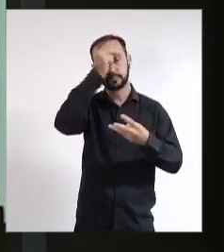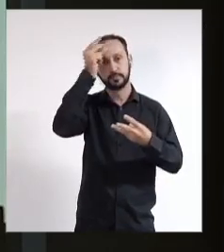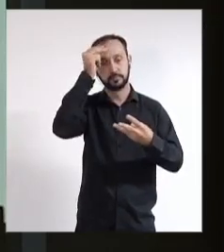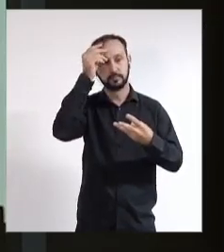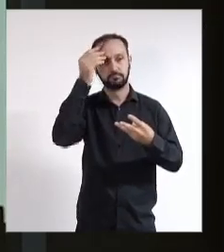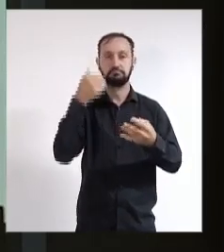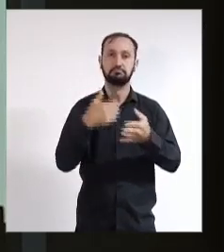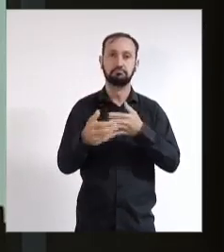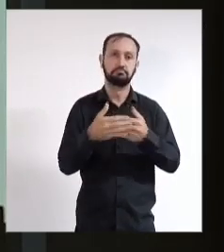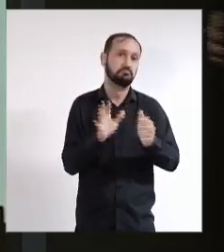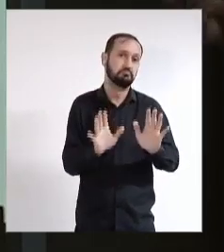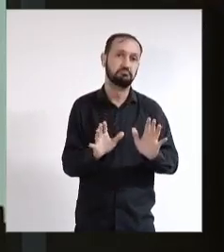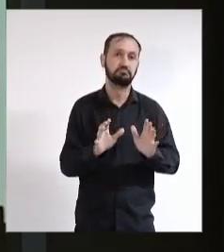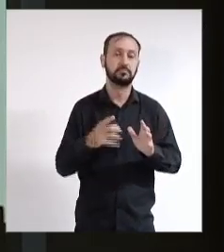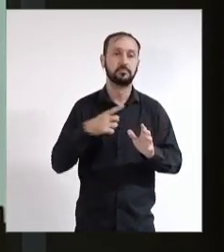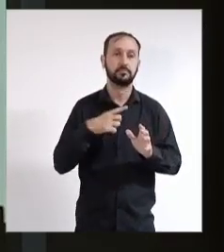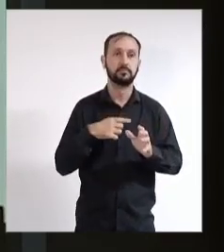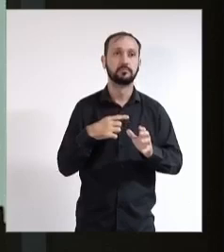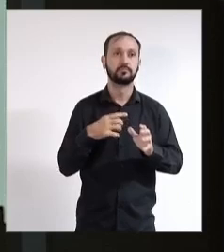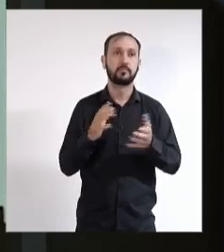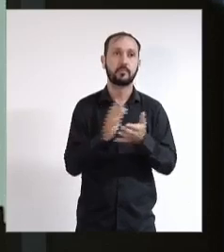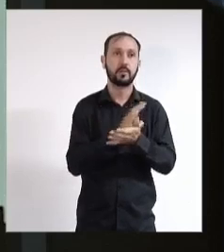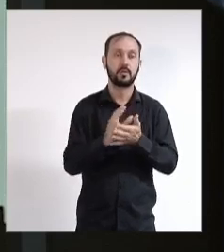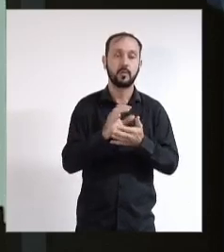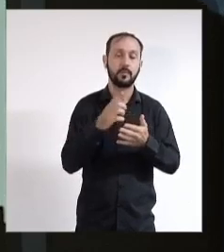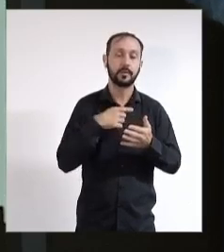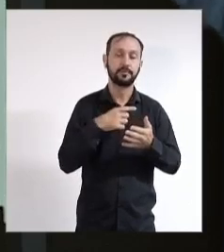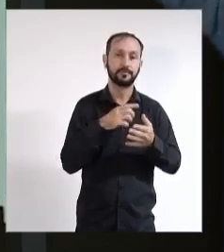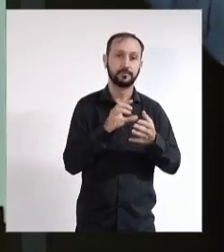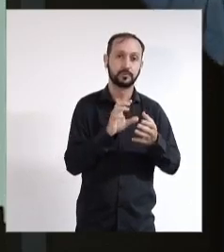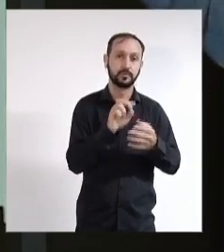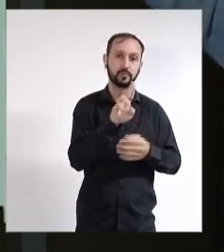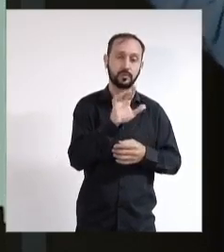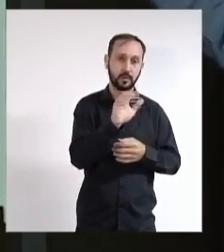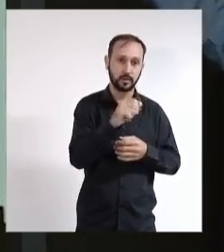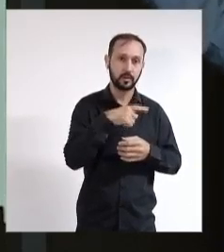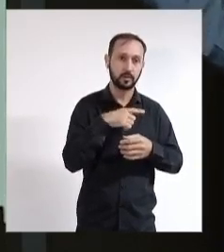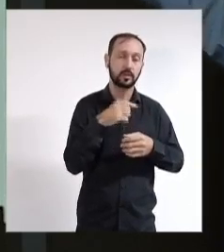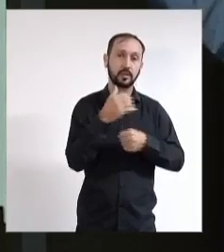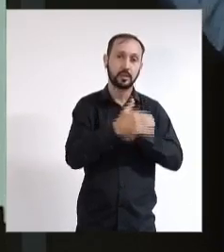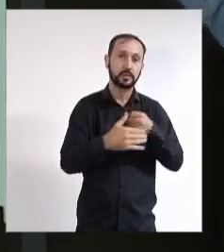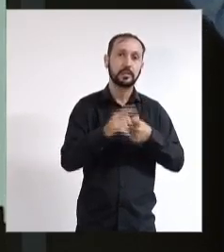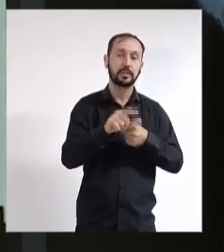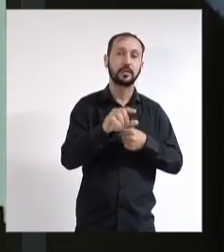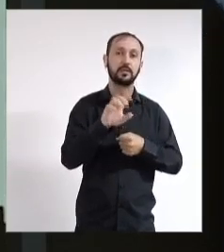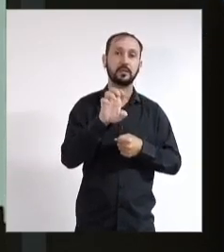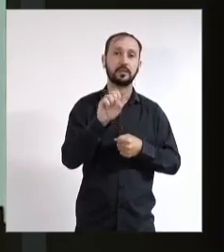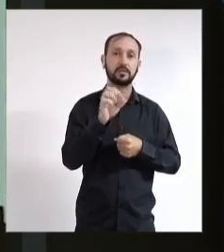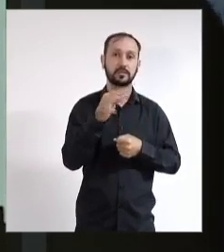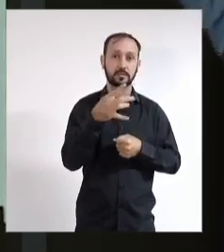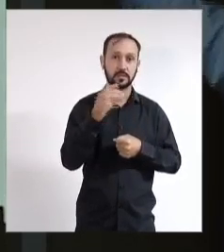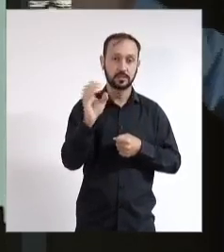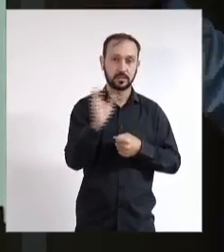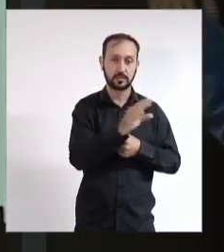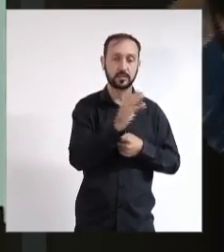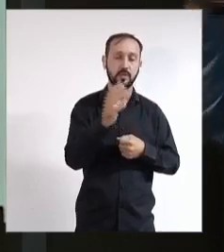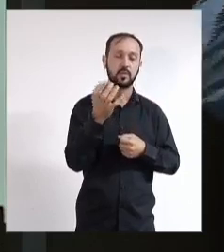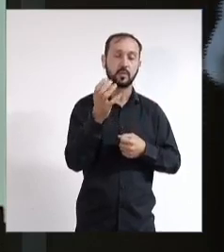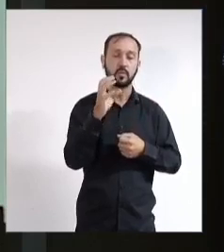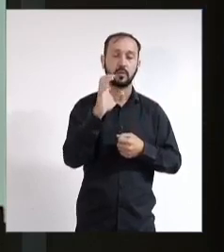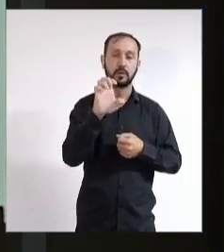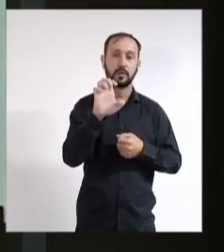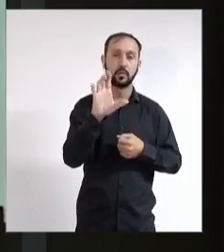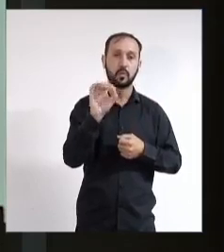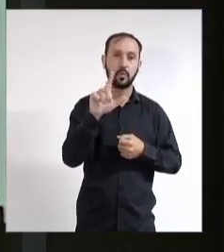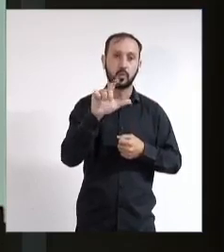hoje nós temos unidade de conservação bastante restritivas à estação ecológica e essa estação ecológica existe hoje